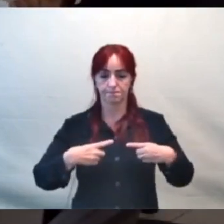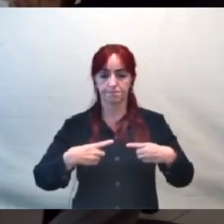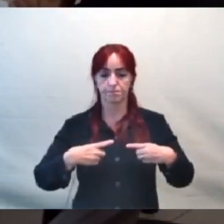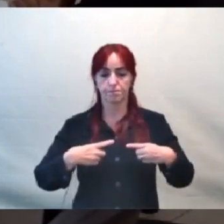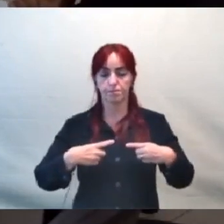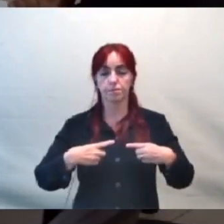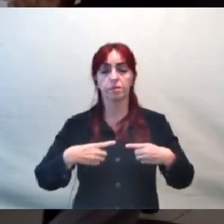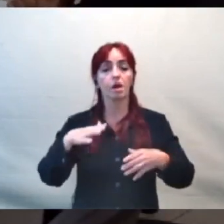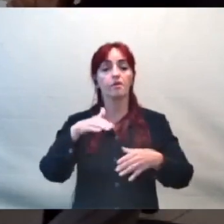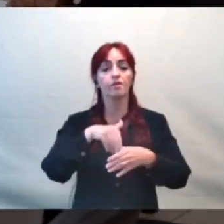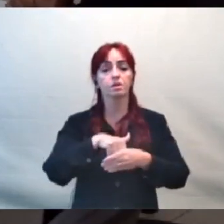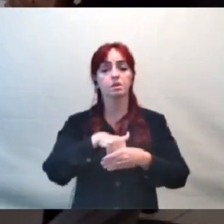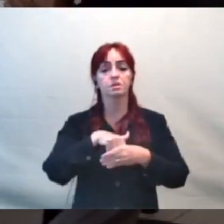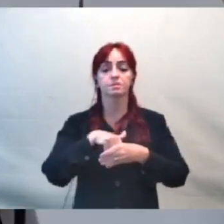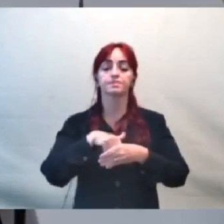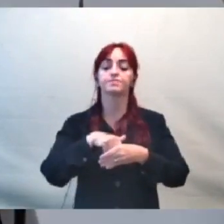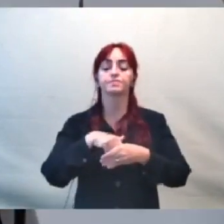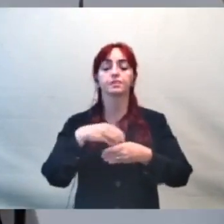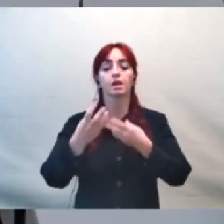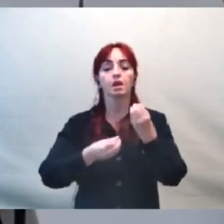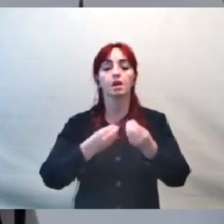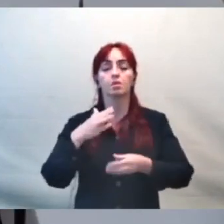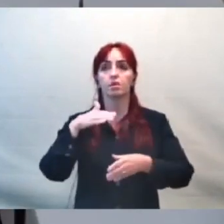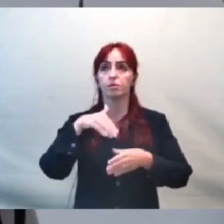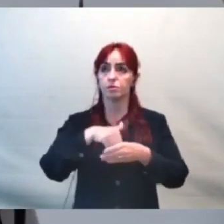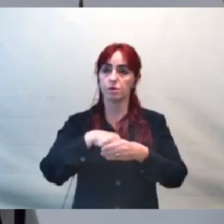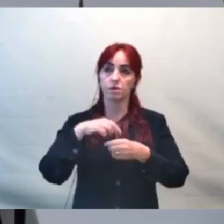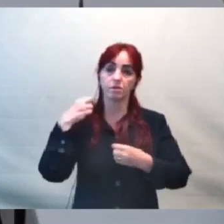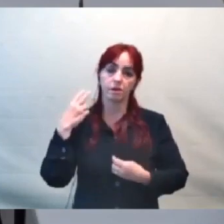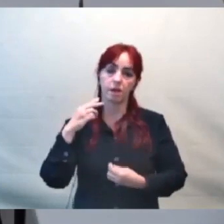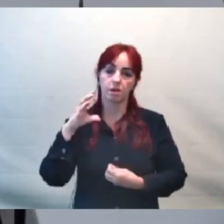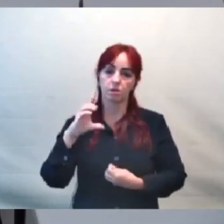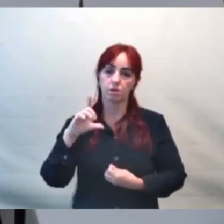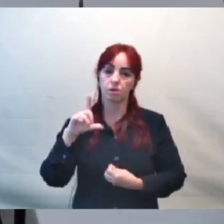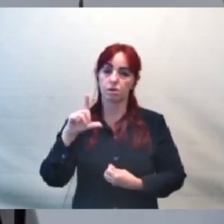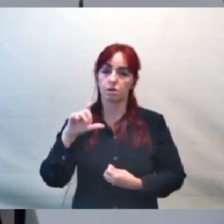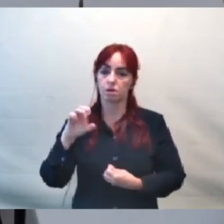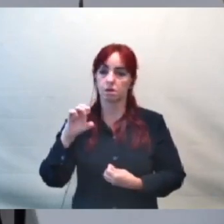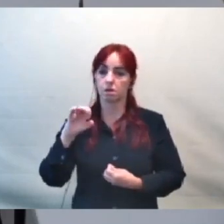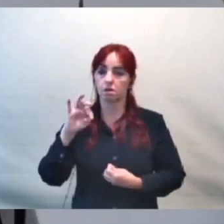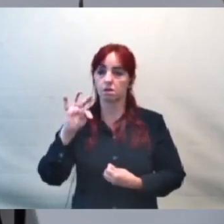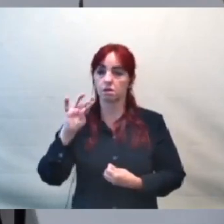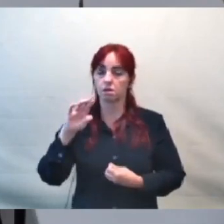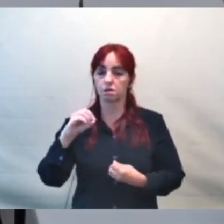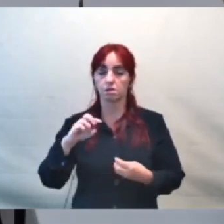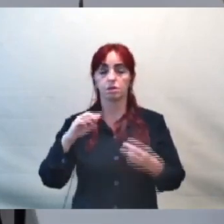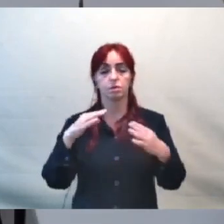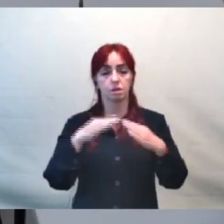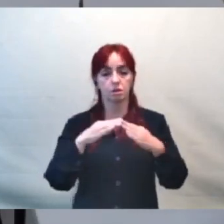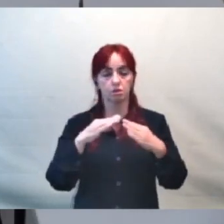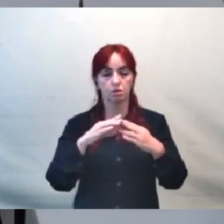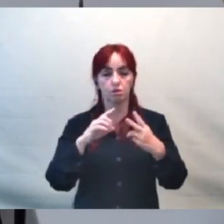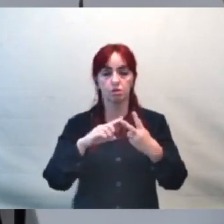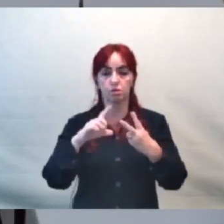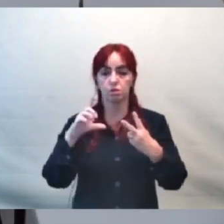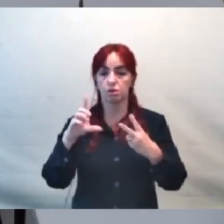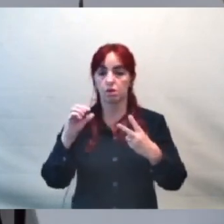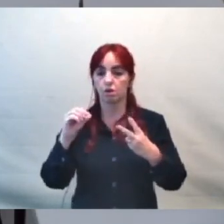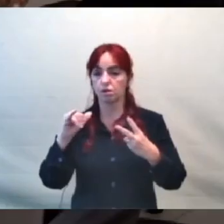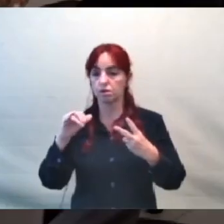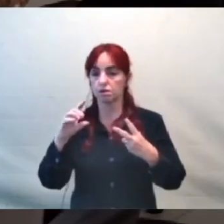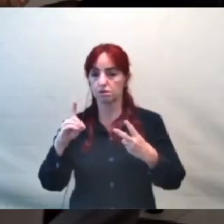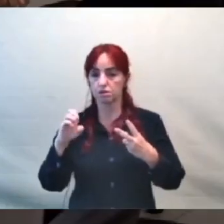Em votação, como vota o vereador Cleiton Xavier? De acordo. Como vota a vereadora Aloide Gonçalves?